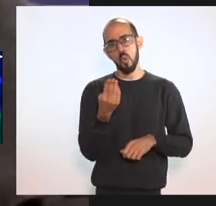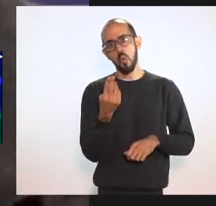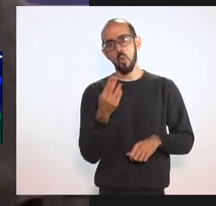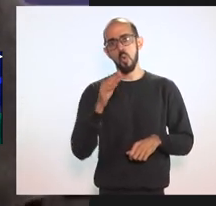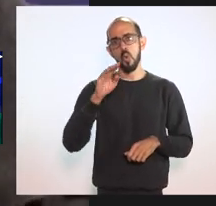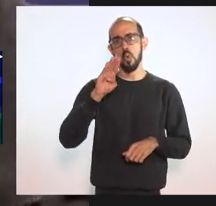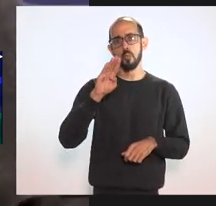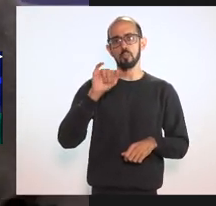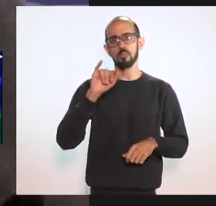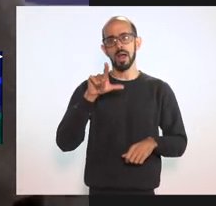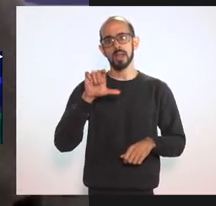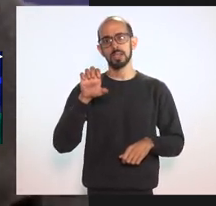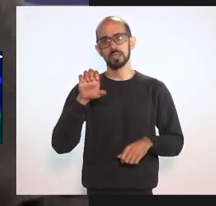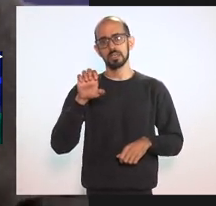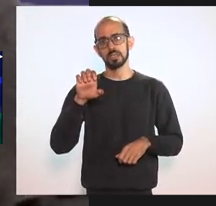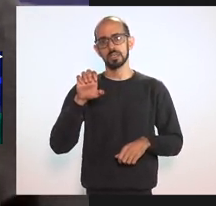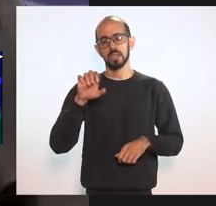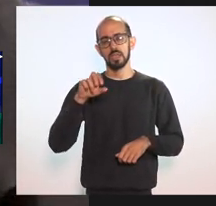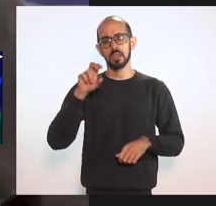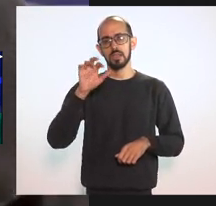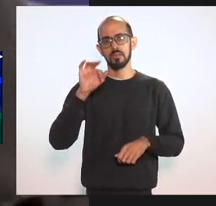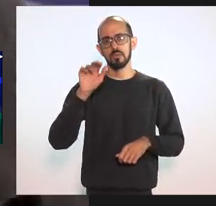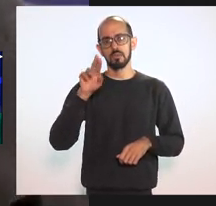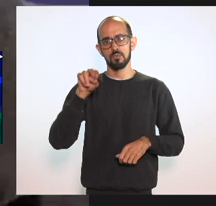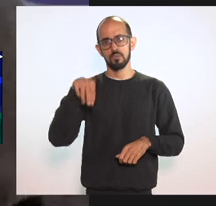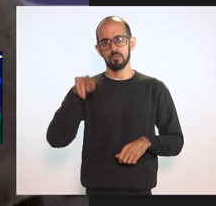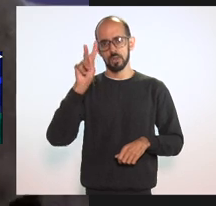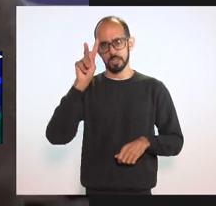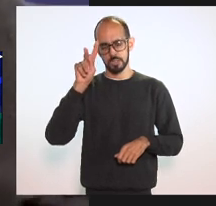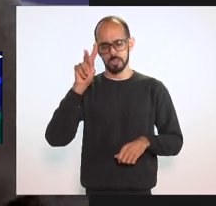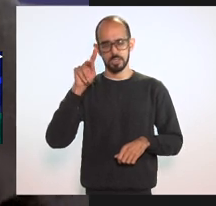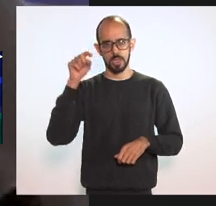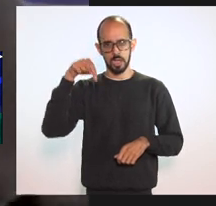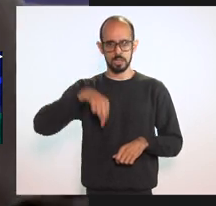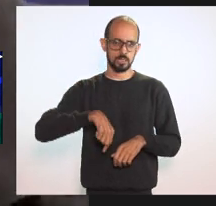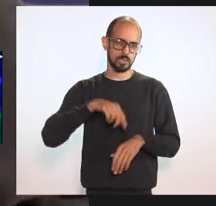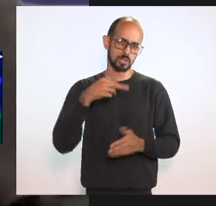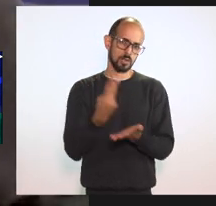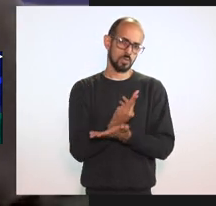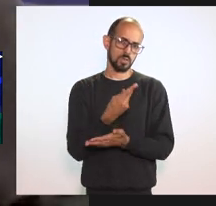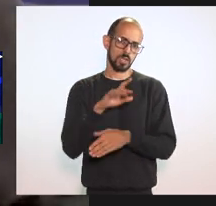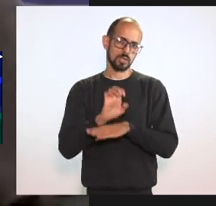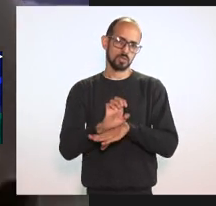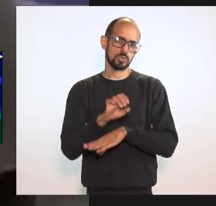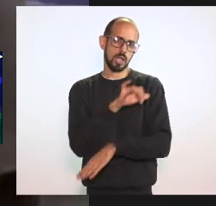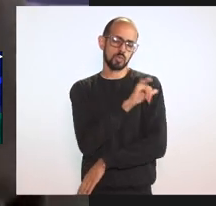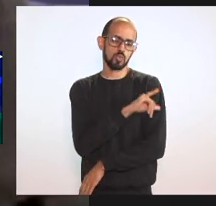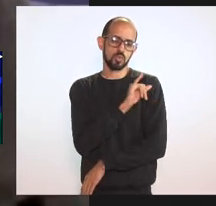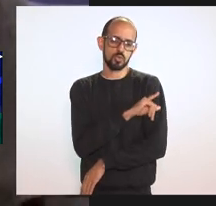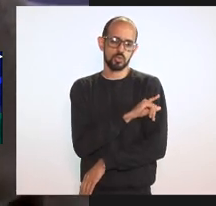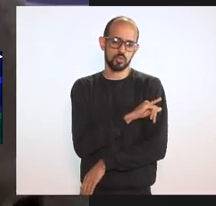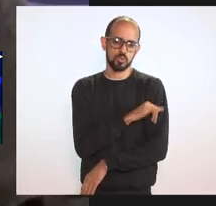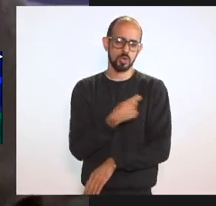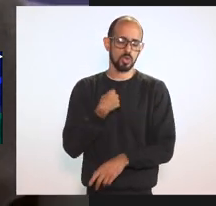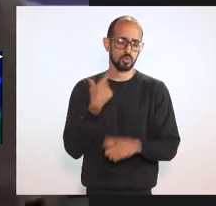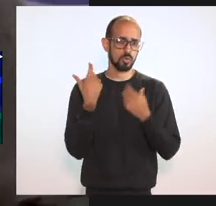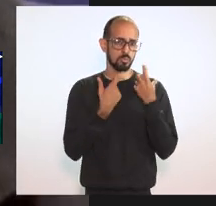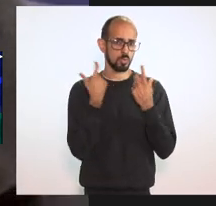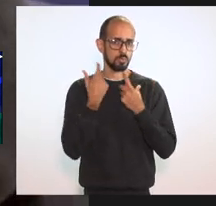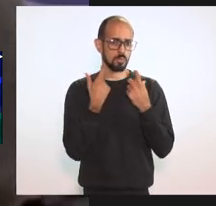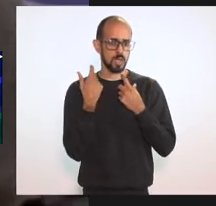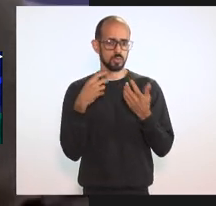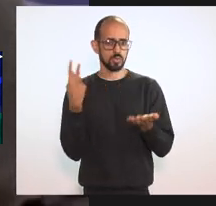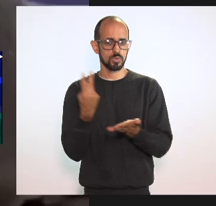acontece no de graças comunidade no nosso status eu estou muito preocupado hoje com a situação do nosso estado que a situação que as